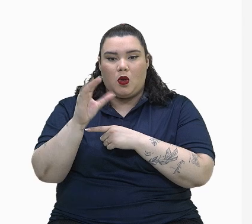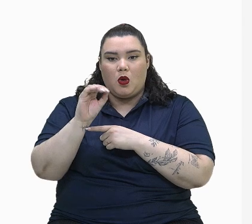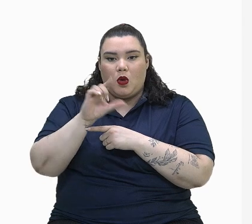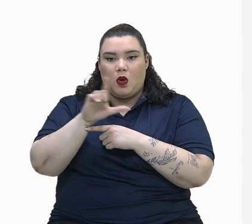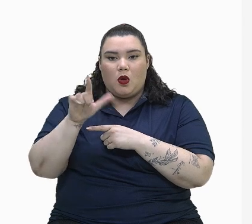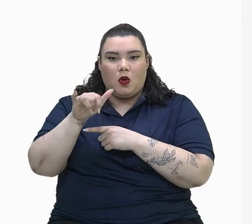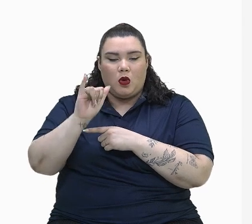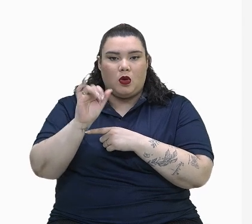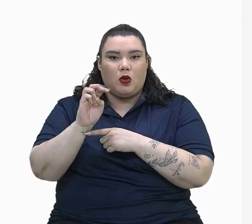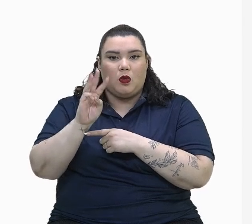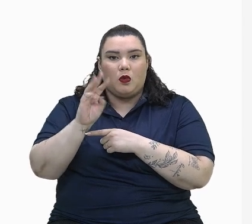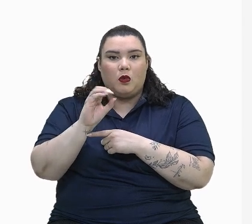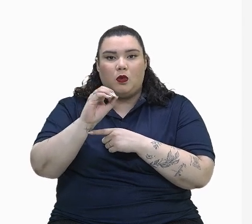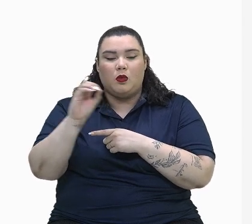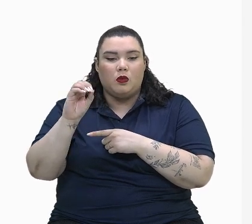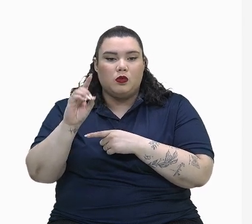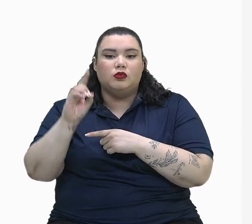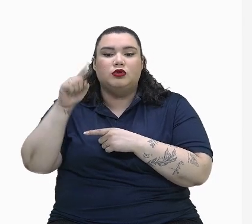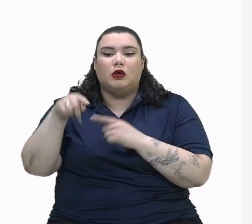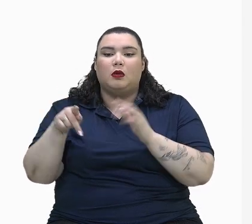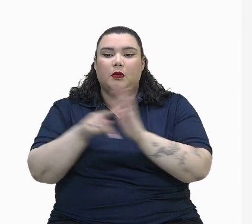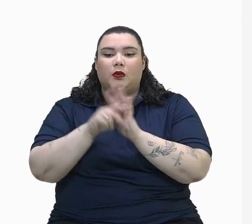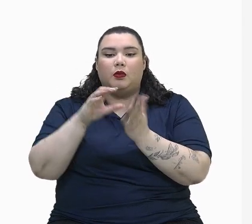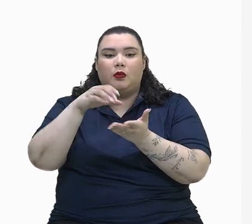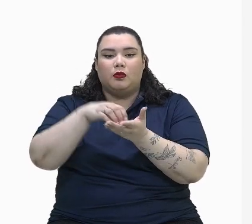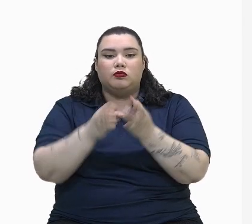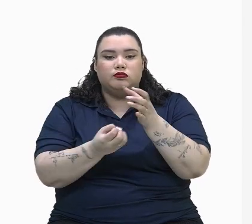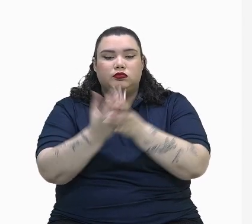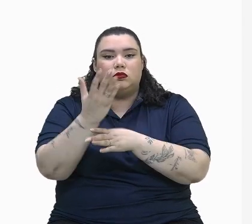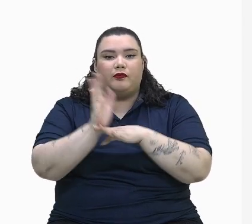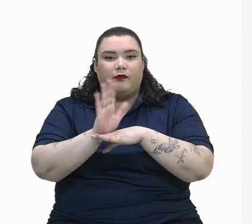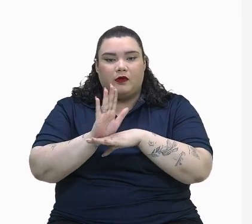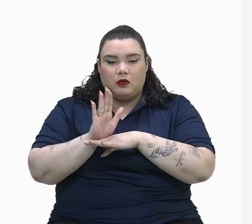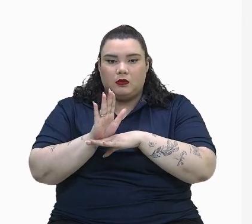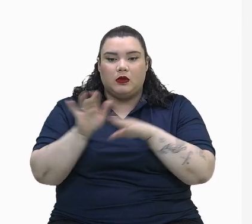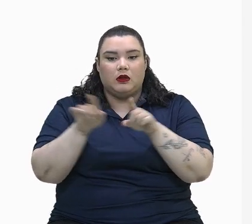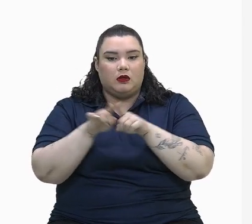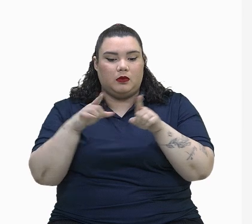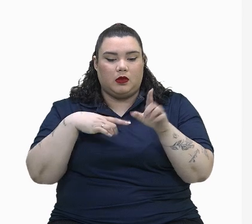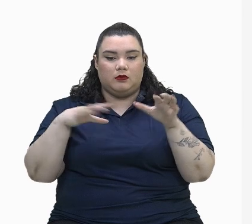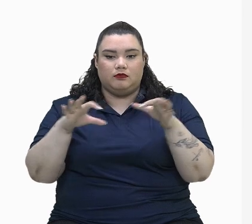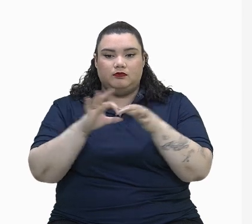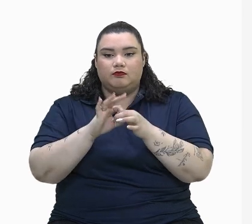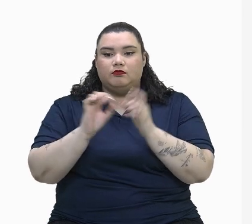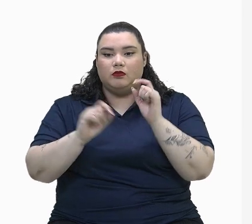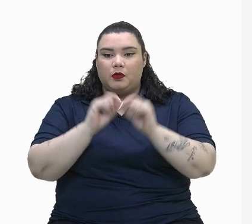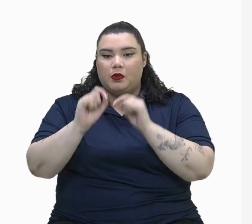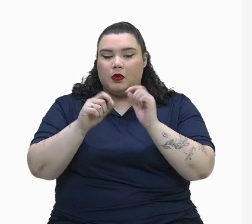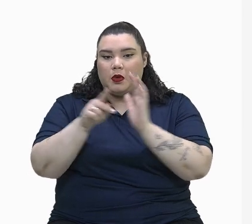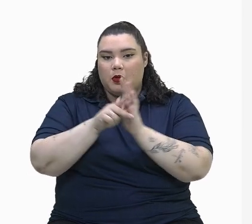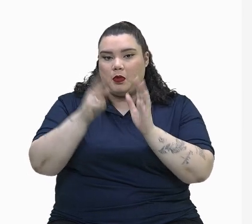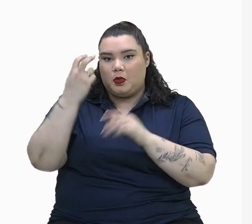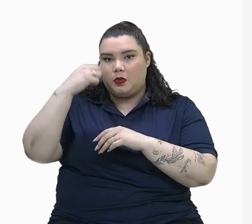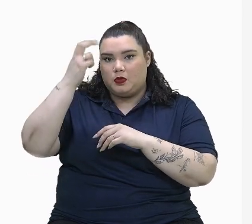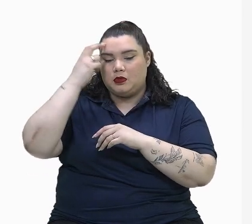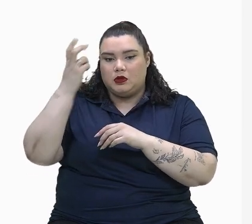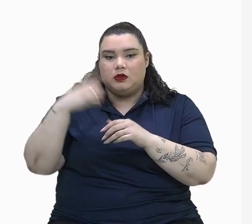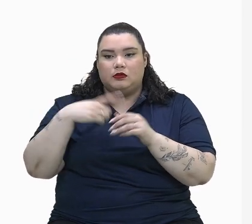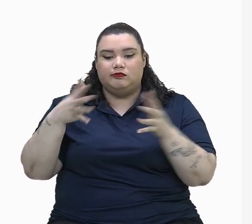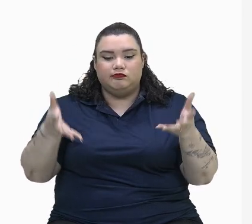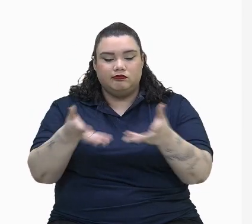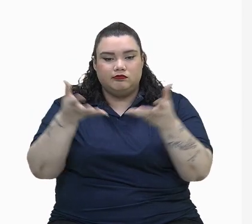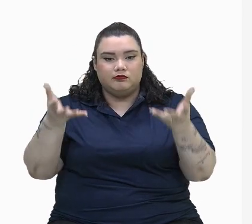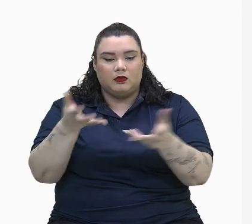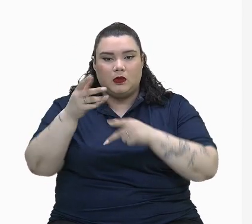a indústria do cinema. E é aí que entra a indústria cultural para o